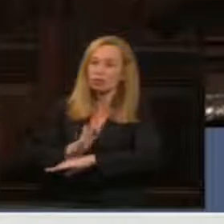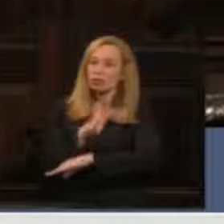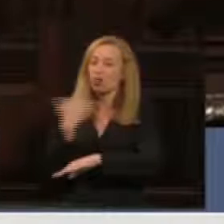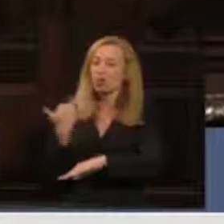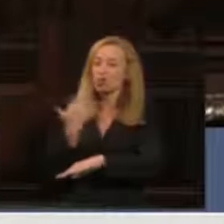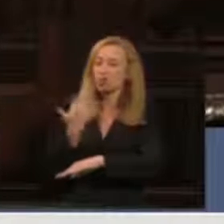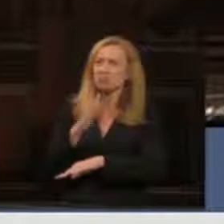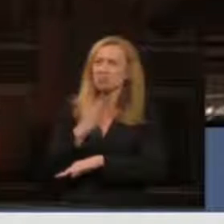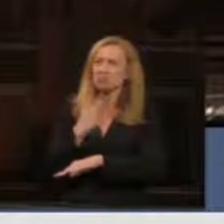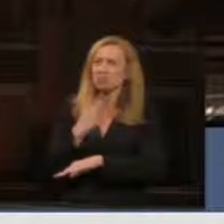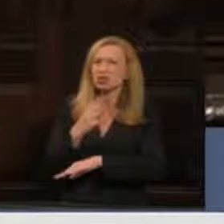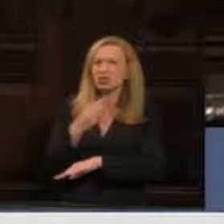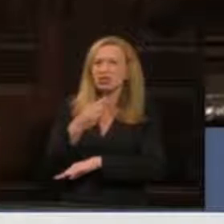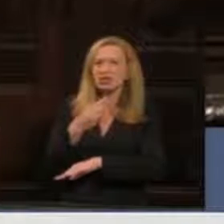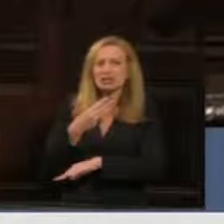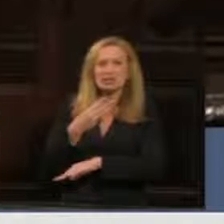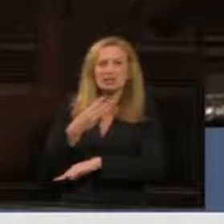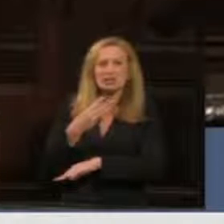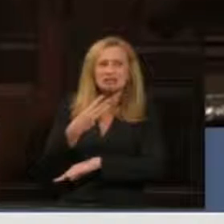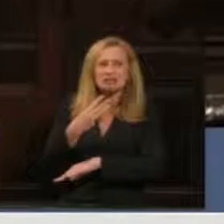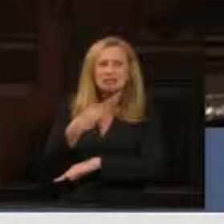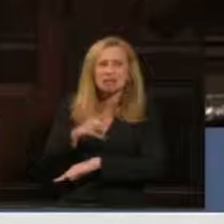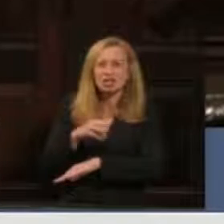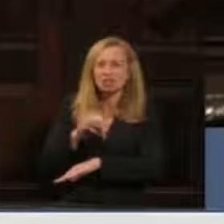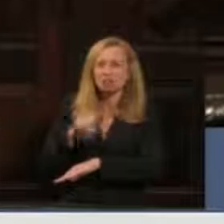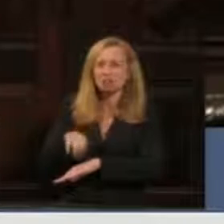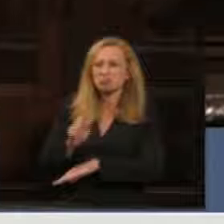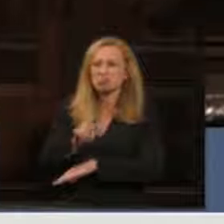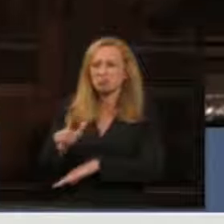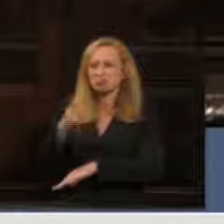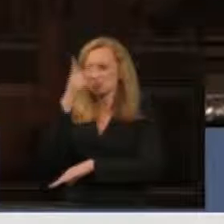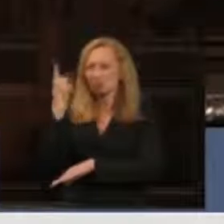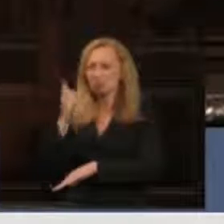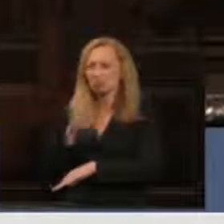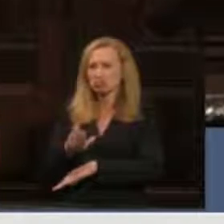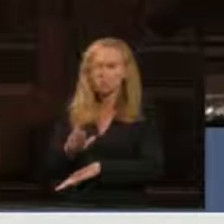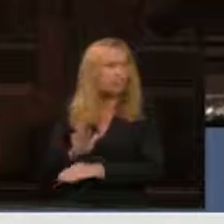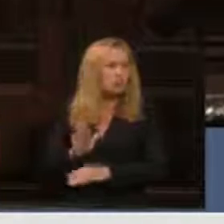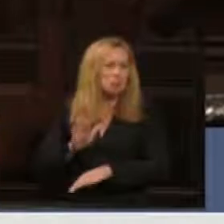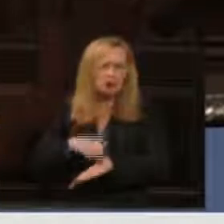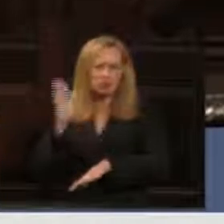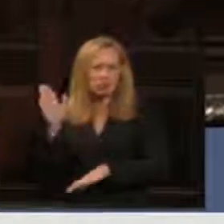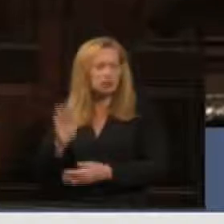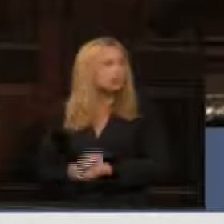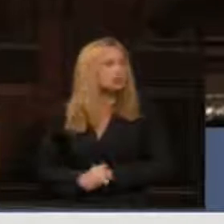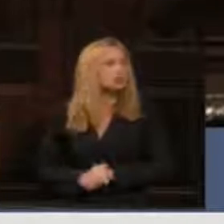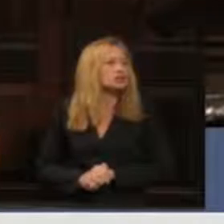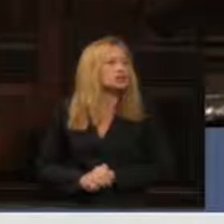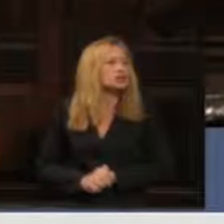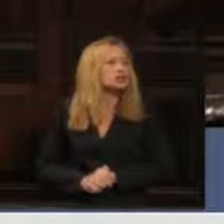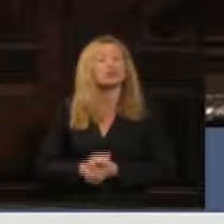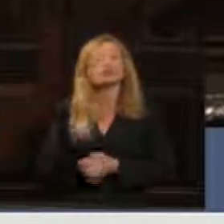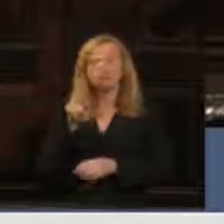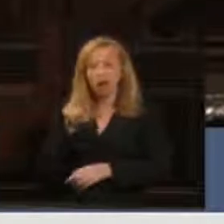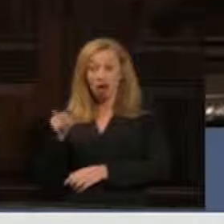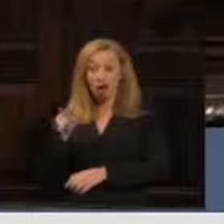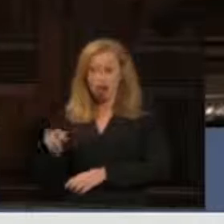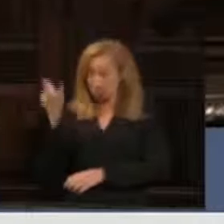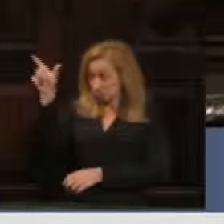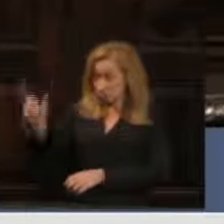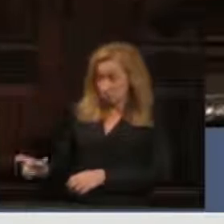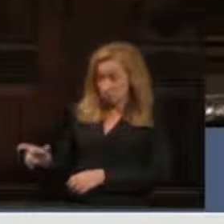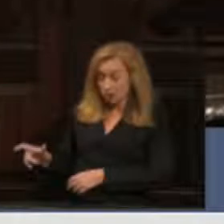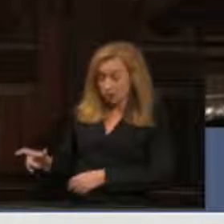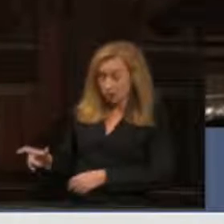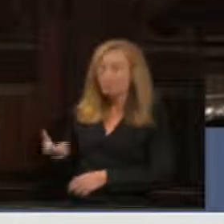mínimo, 300 de pessoas. Ora, e é esse gestor